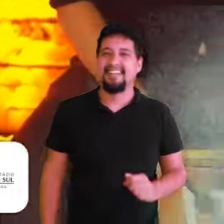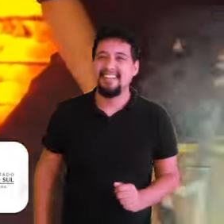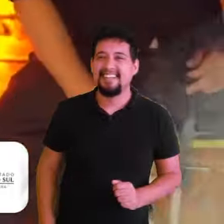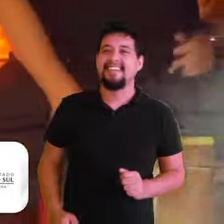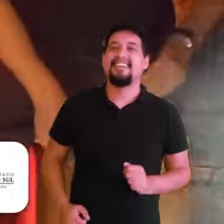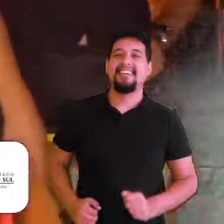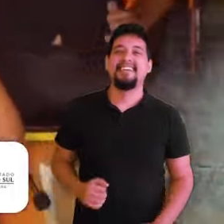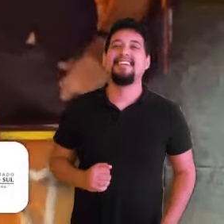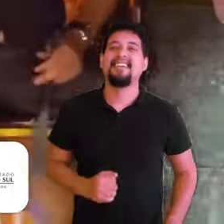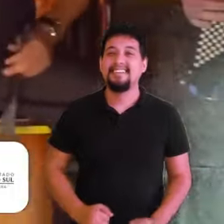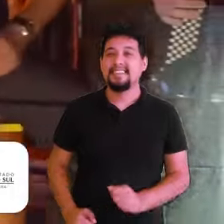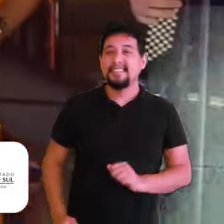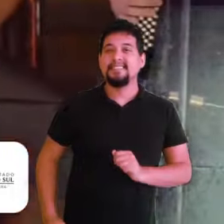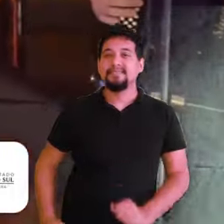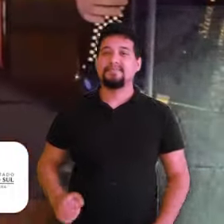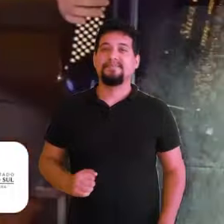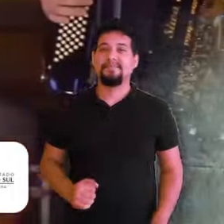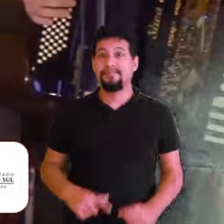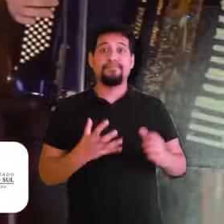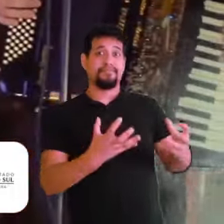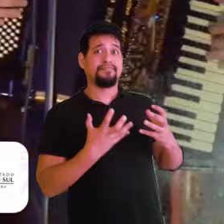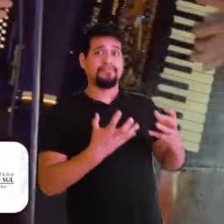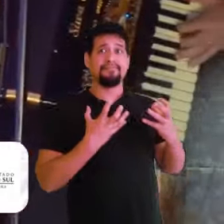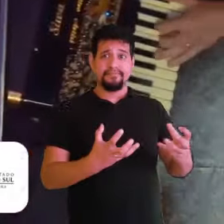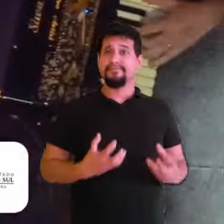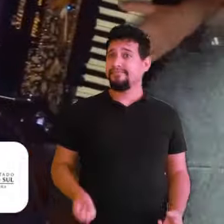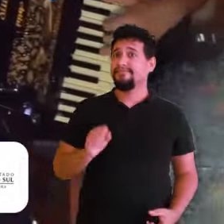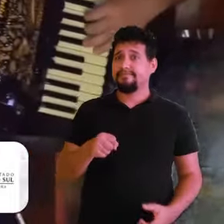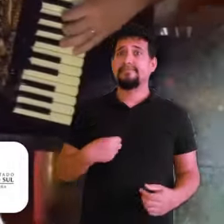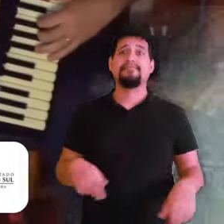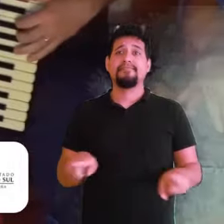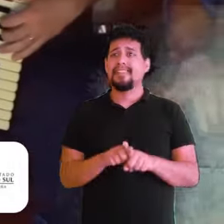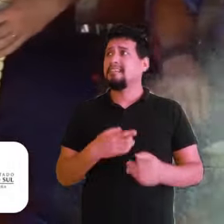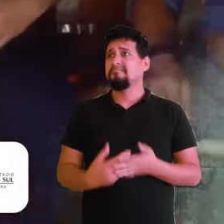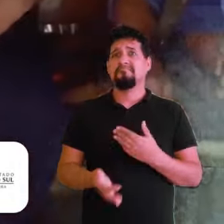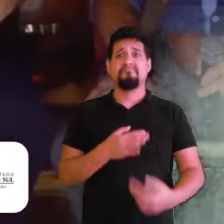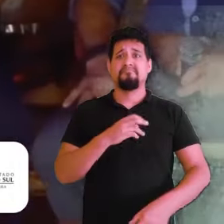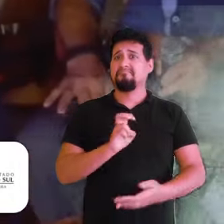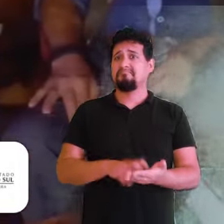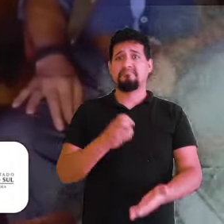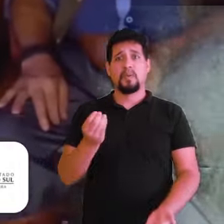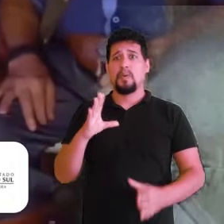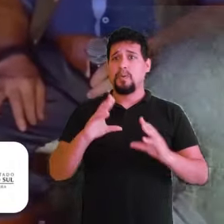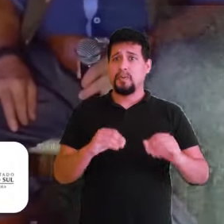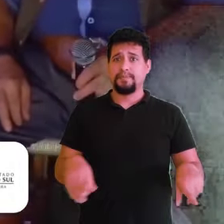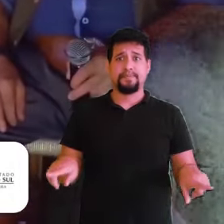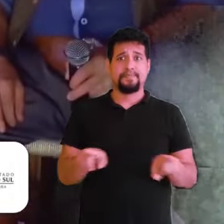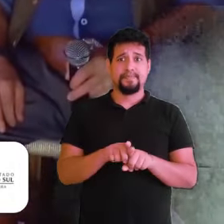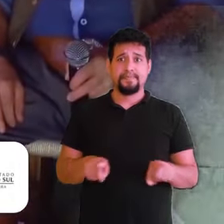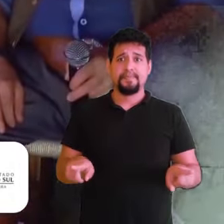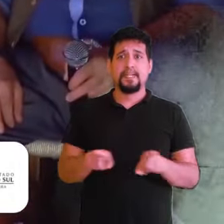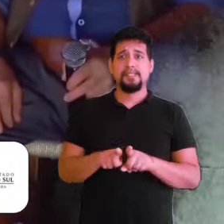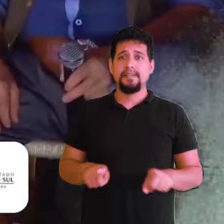Eu tô querendo esfolar a mixaria, seja de noite ou de dia, não importa o lugar. É nos roteios, barracas e acampamentos, faça